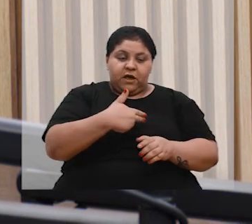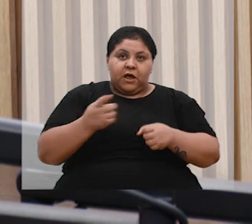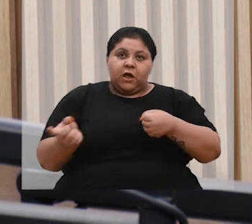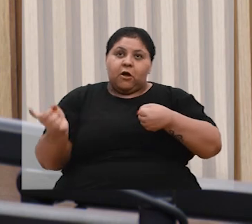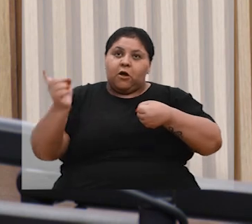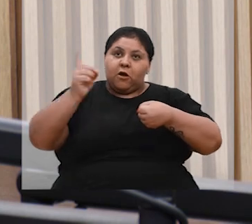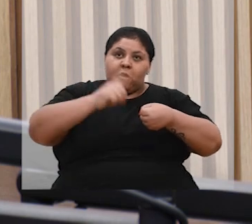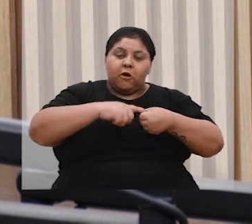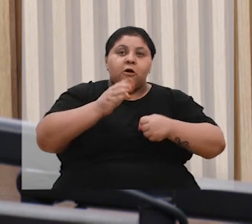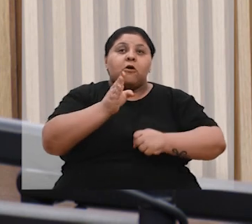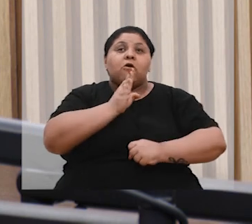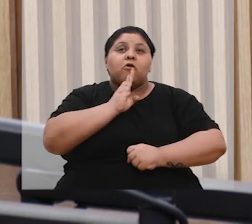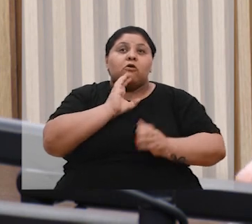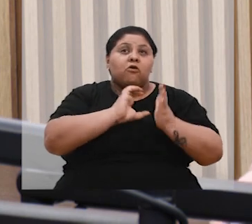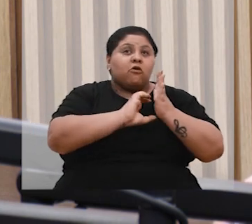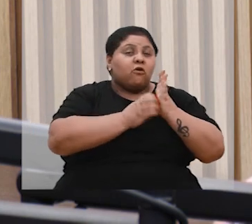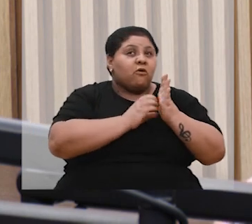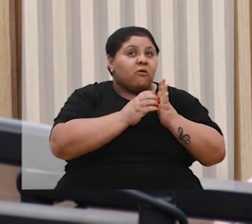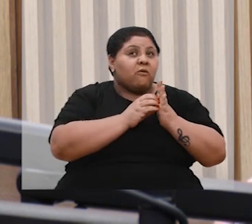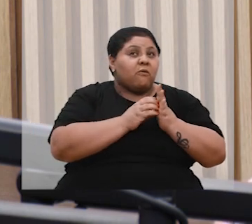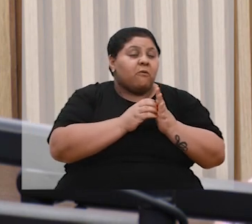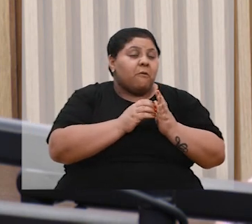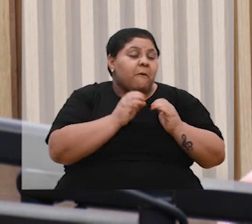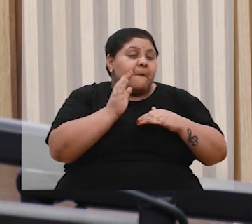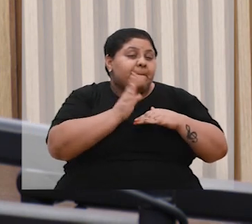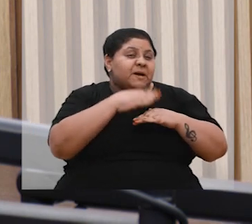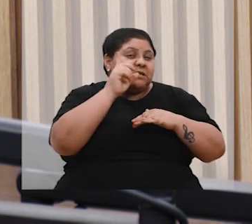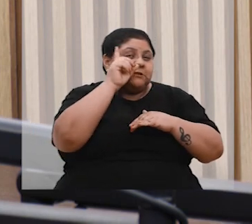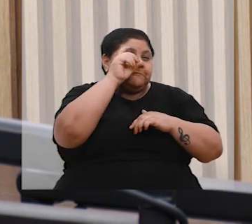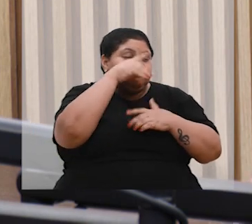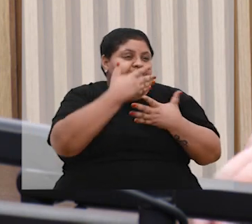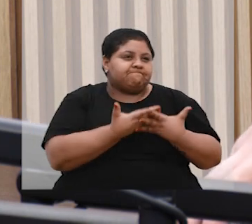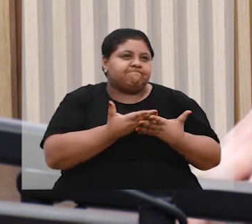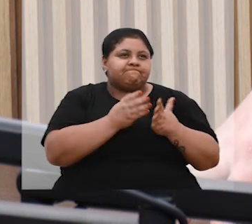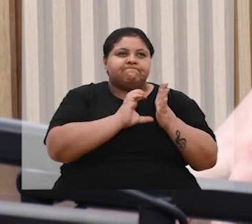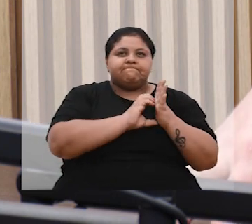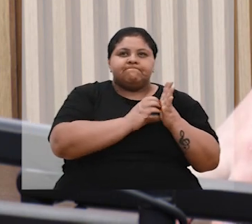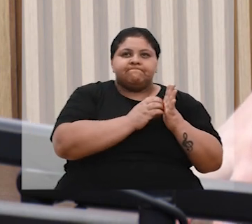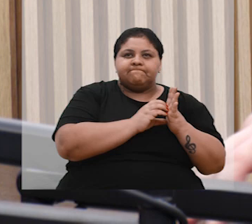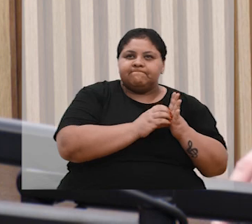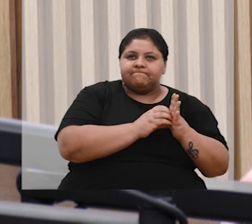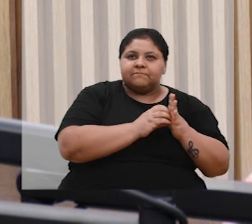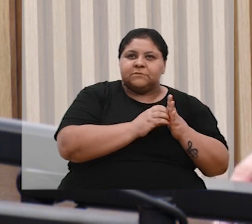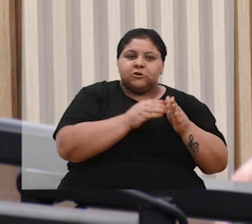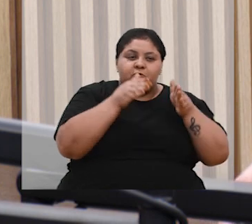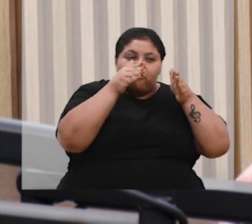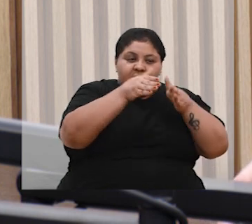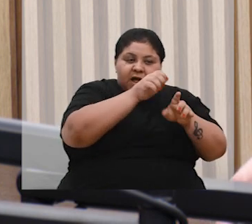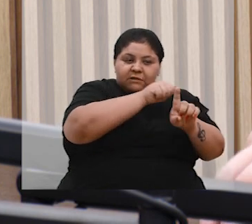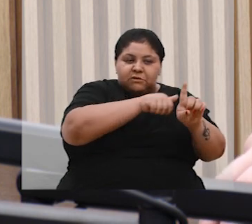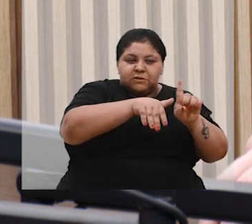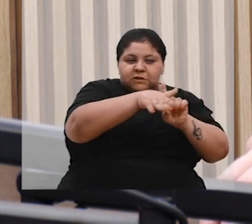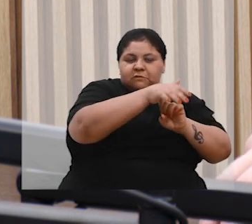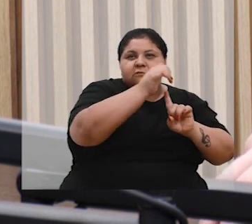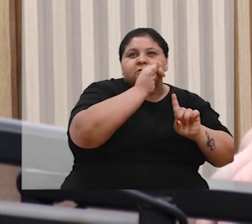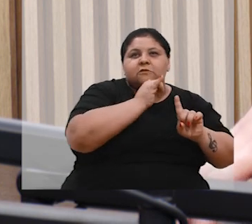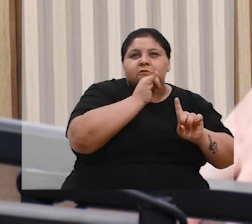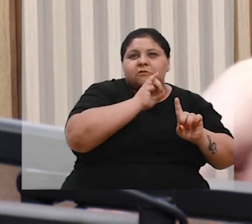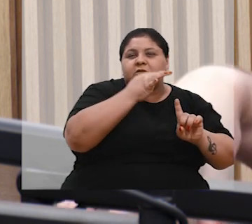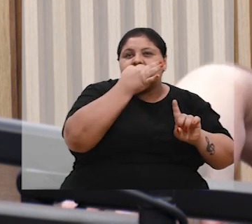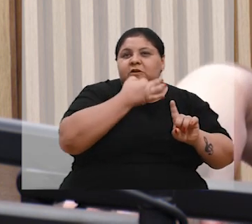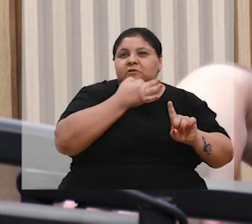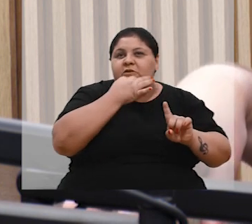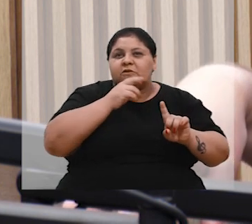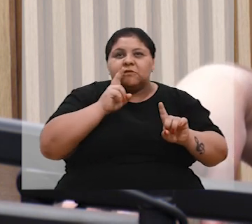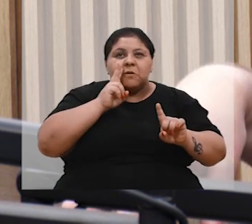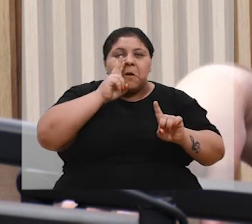gente conhece partidos um pouco mais complexos. Partidos de cunho mais social, partidos, por exemplo, em Caxias era muito forte um